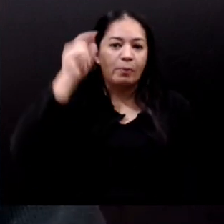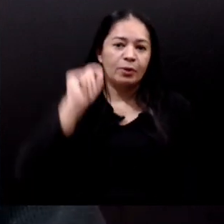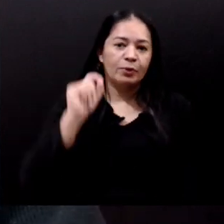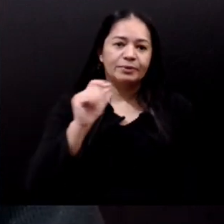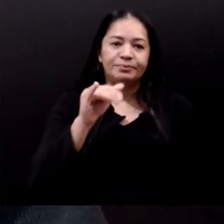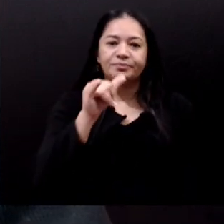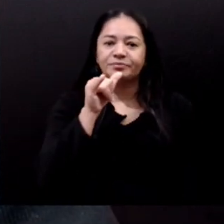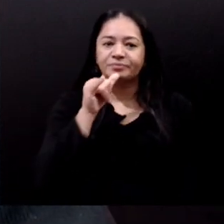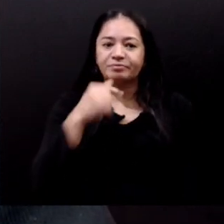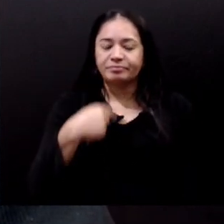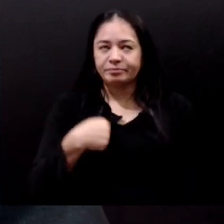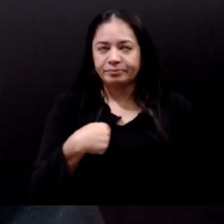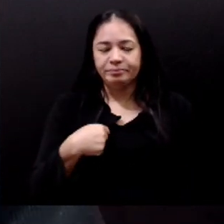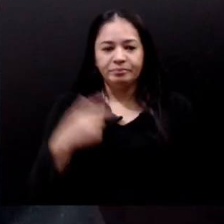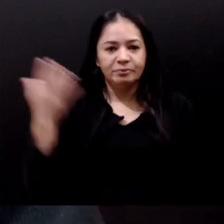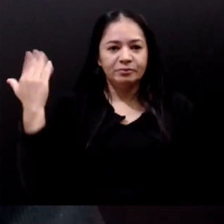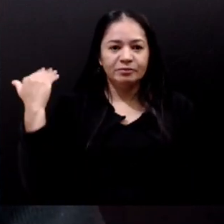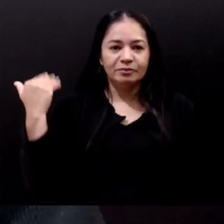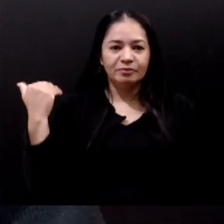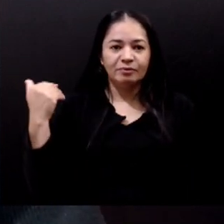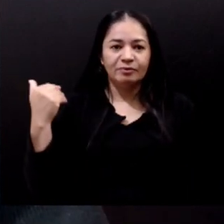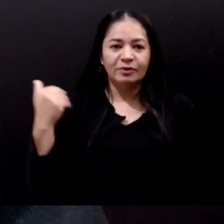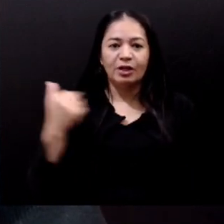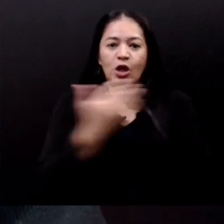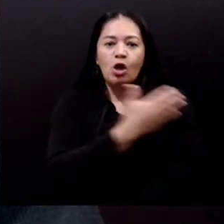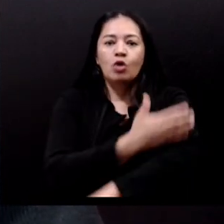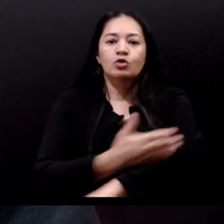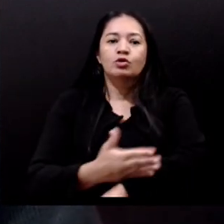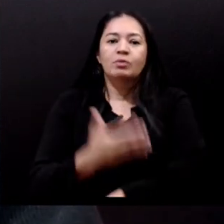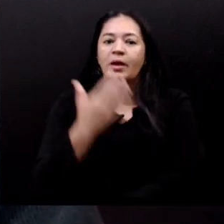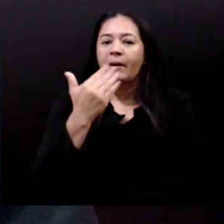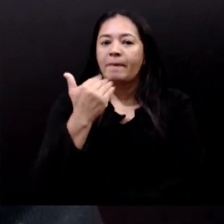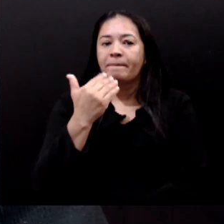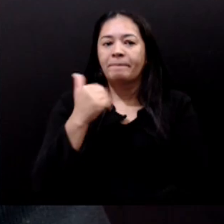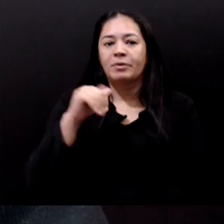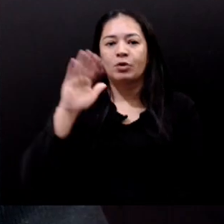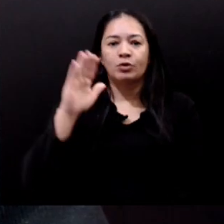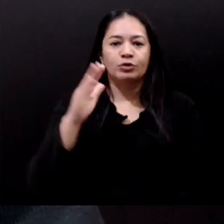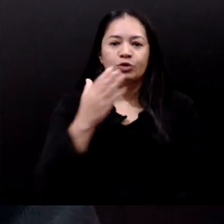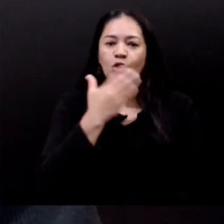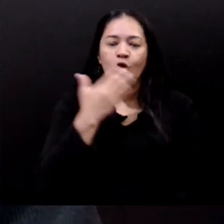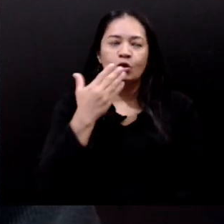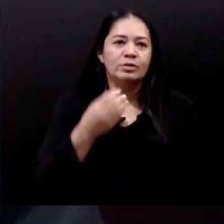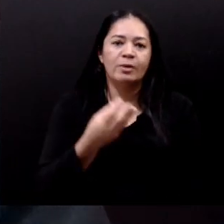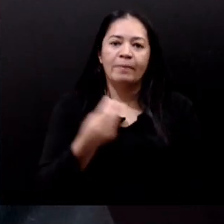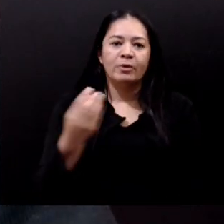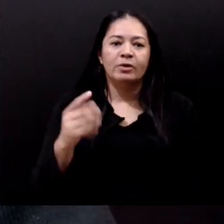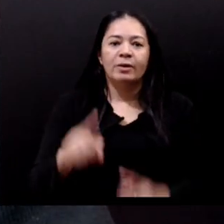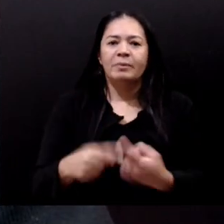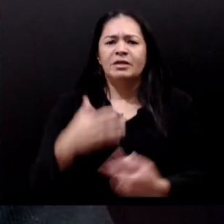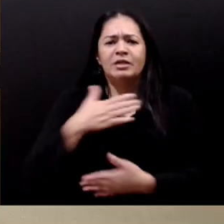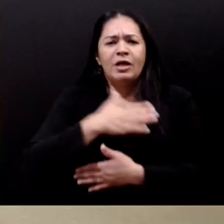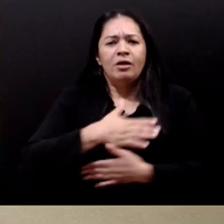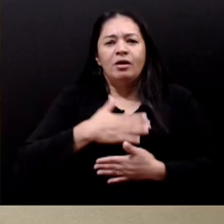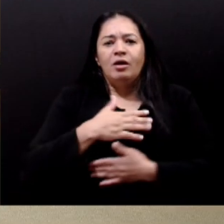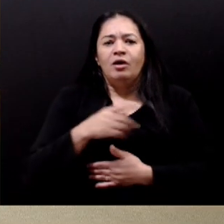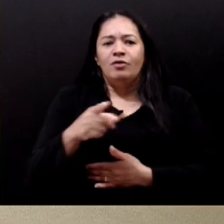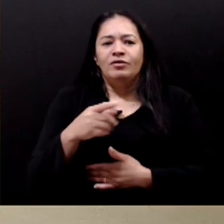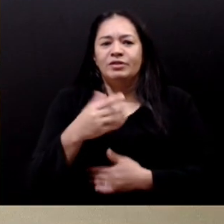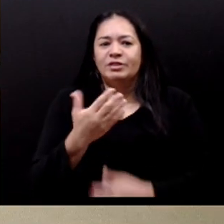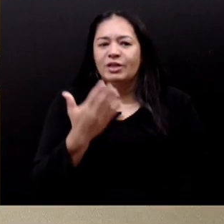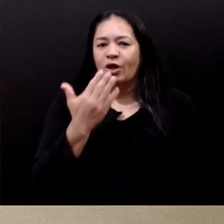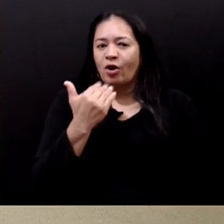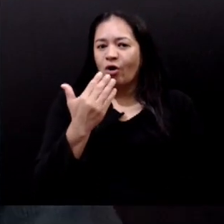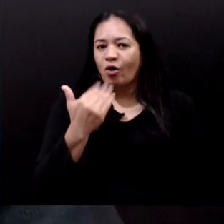atrás eu tinha muito mais hábito de doce, né, Hum. hoje não tanto, né, mas é prazeroso quando você come aquele É, dá um pudim, prazer algo mesmo. assim que Aham.